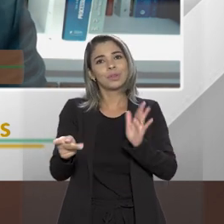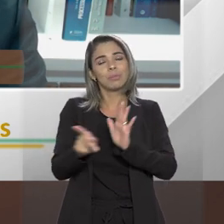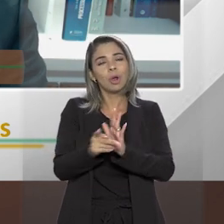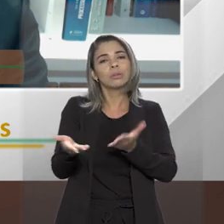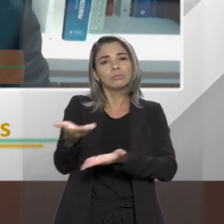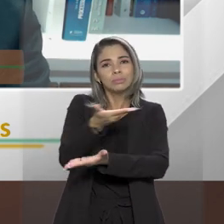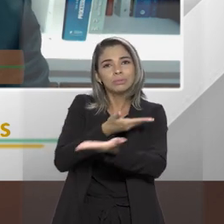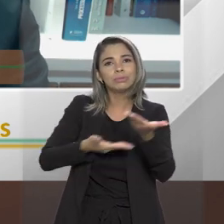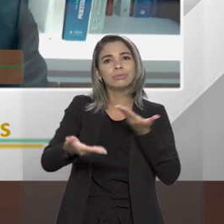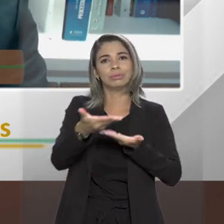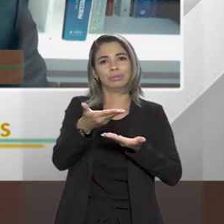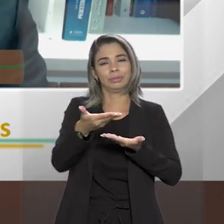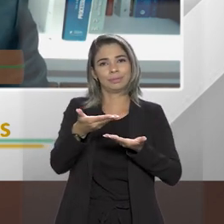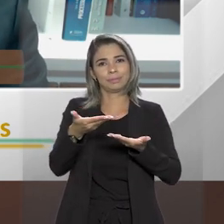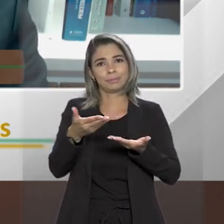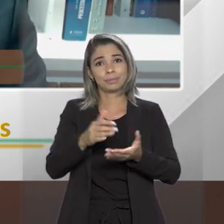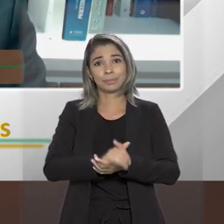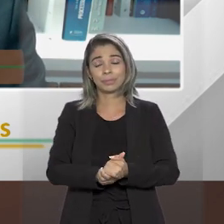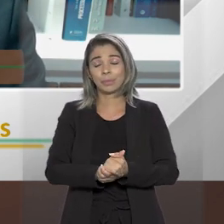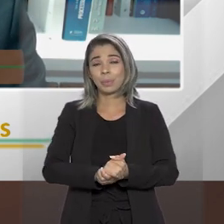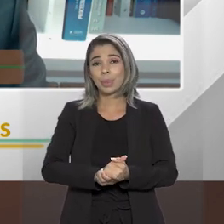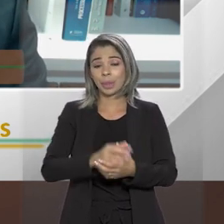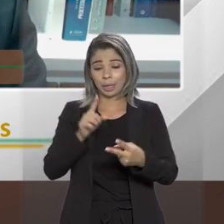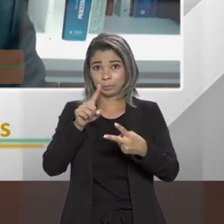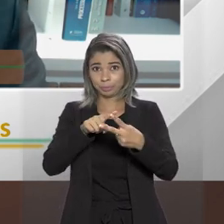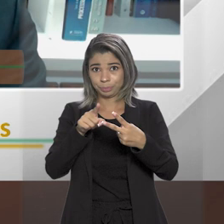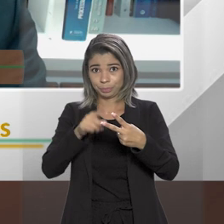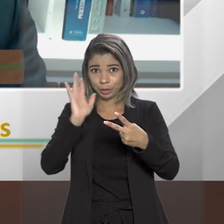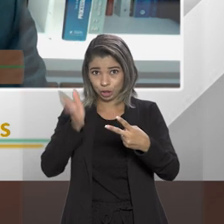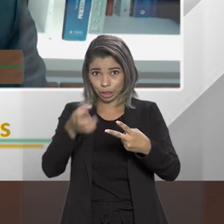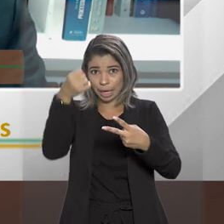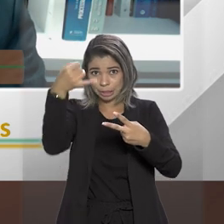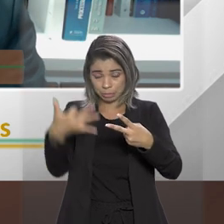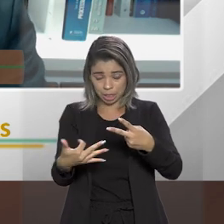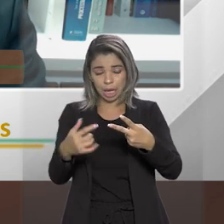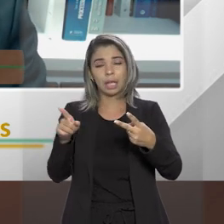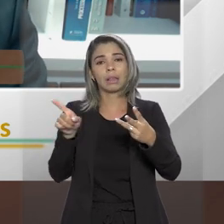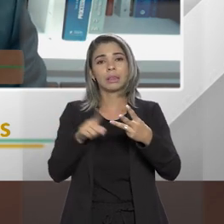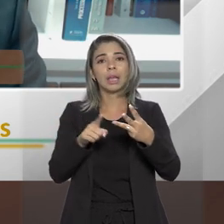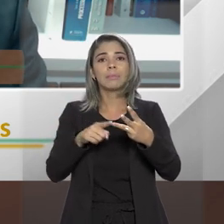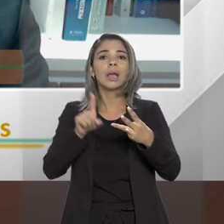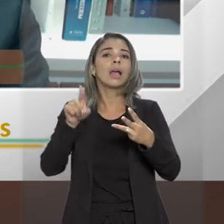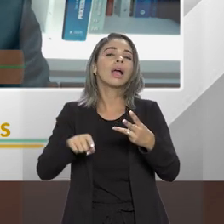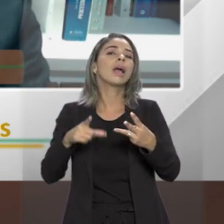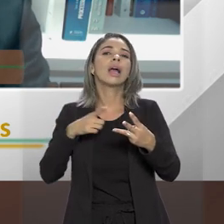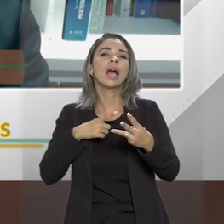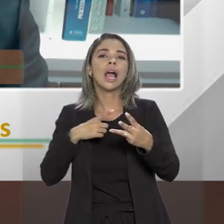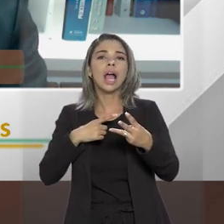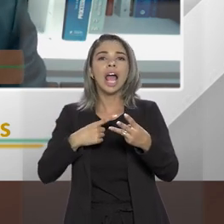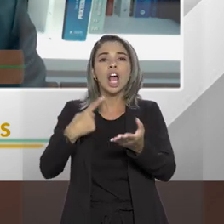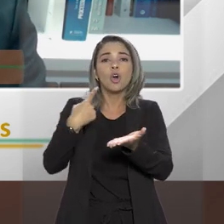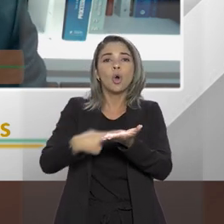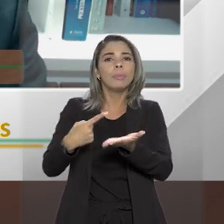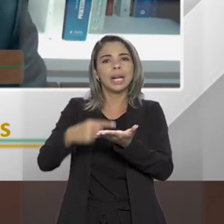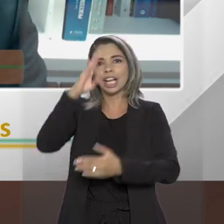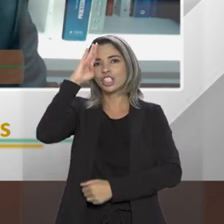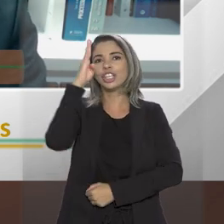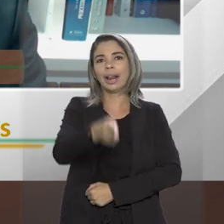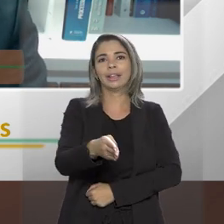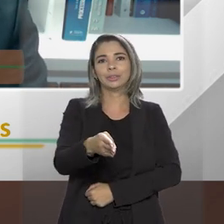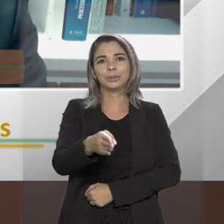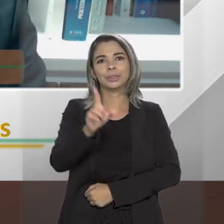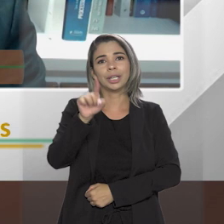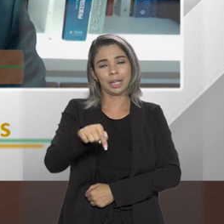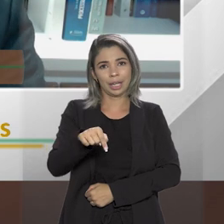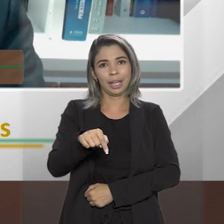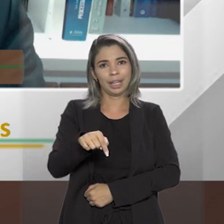jurídicas. Além da mediação e da conciliação que eu já mencionei, há também a possibilidade da negociação direta, no exemplo que eu havia citado na questão